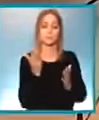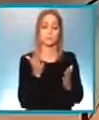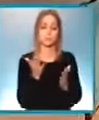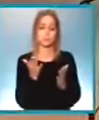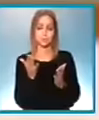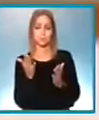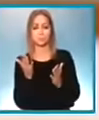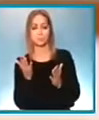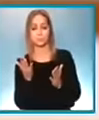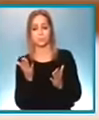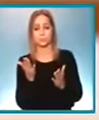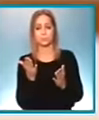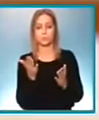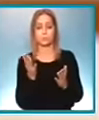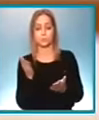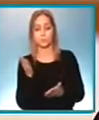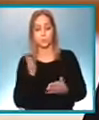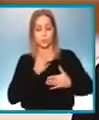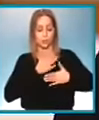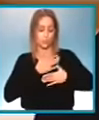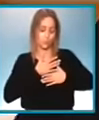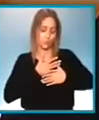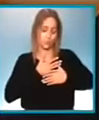Deus que me pôs no peito